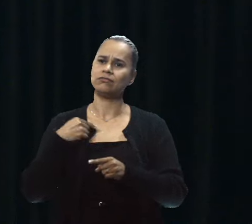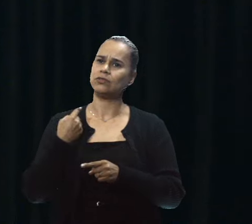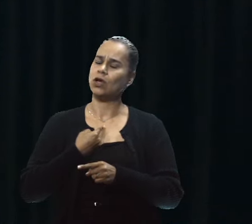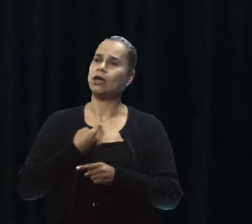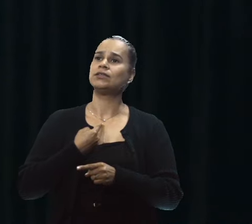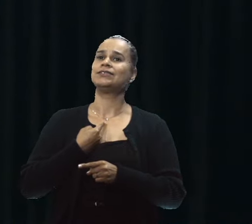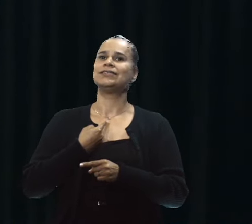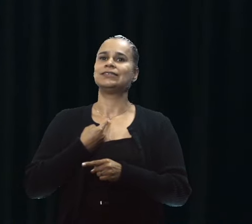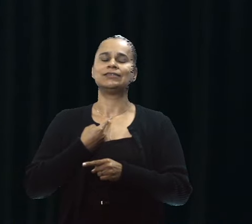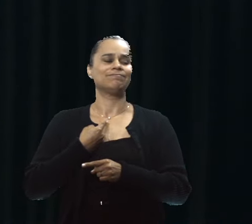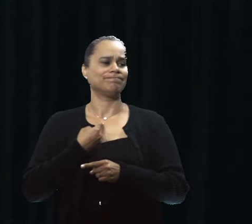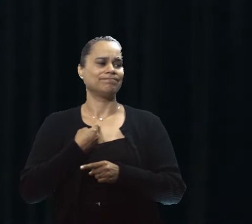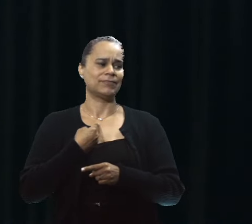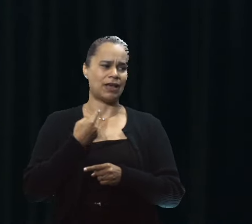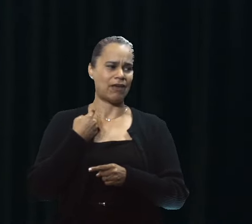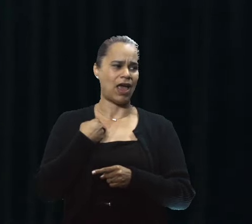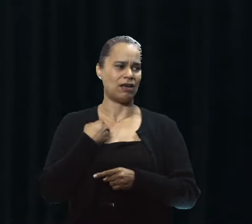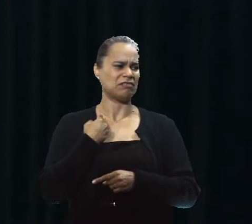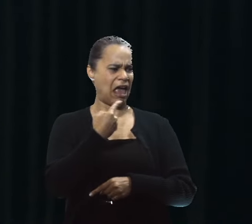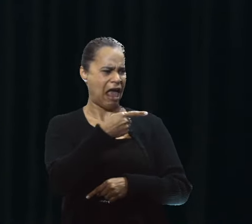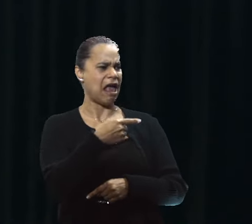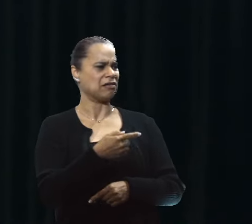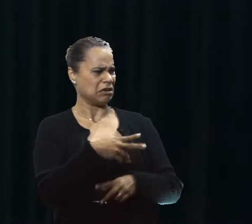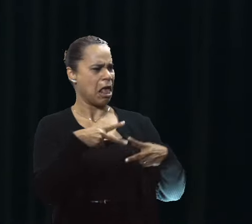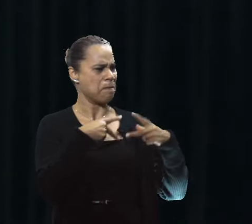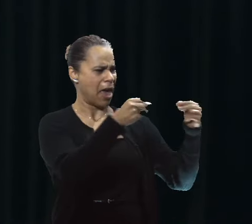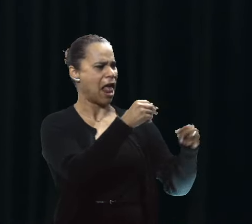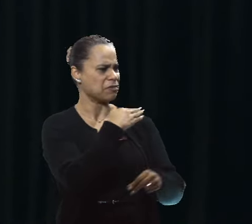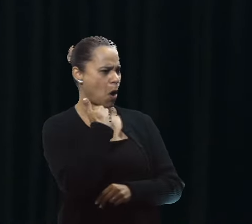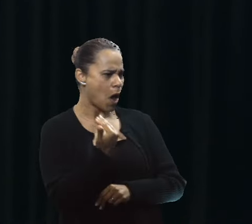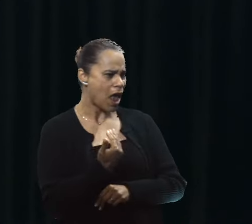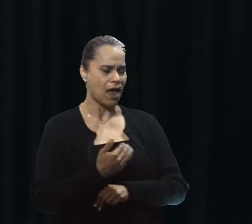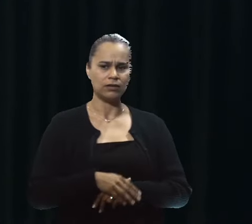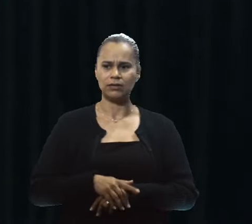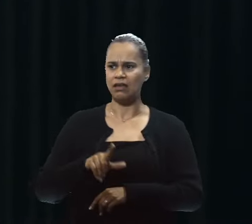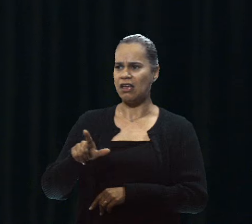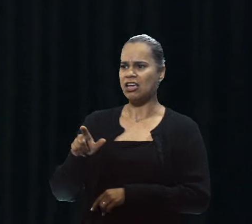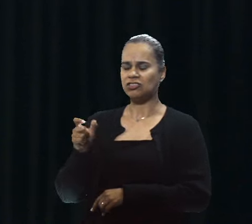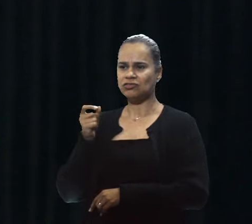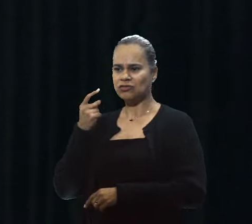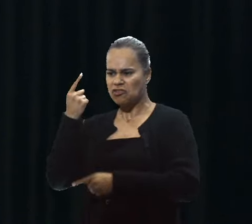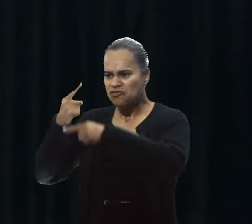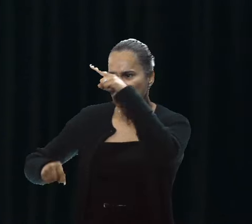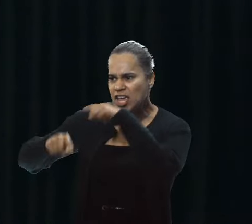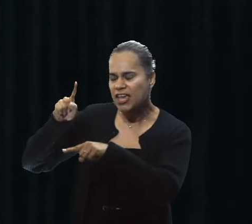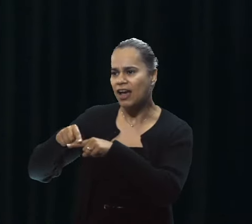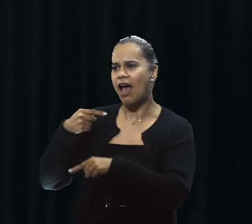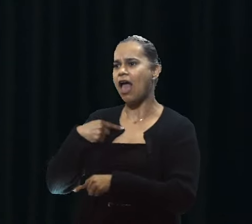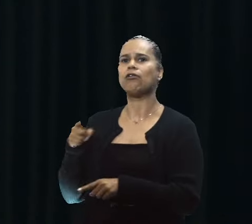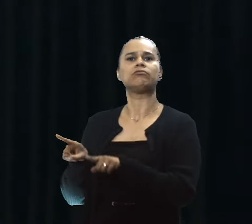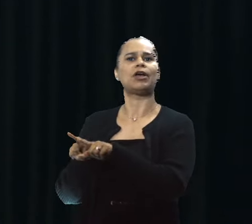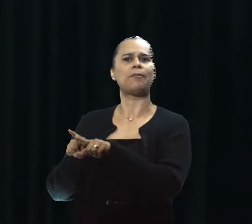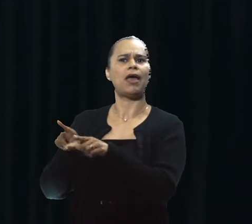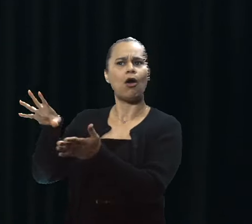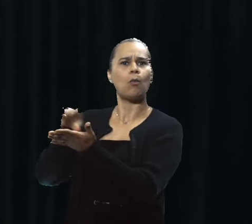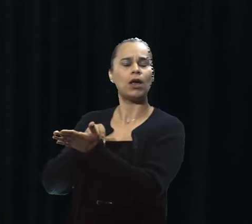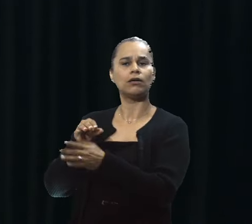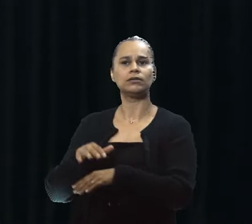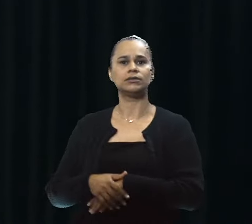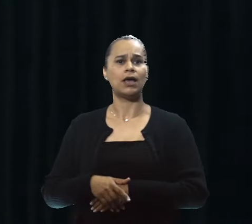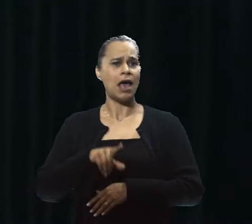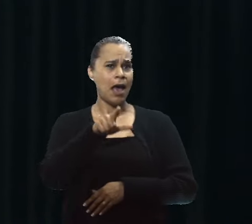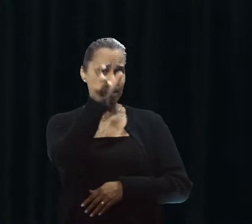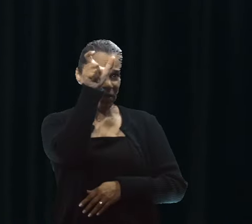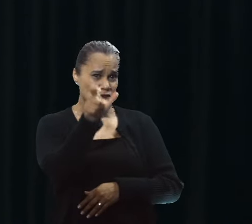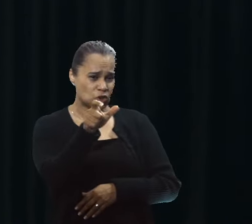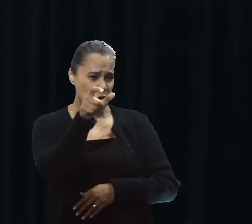na mesma moeda. O cara xinga, eu xingo também. O cara é injusto, eu também sou. Eu deixo meu